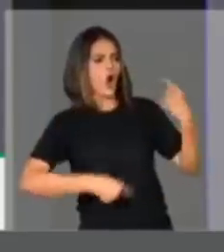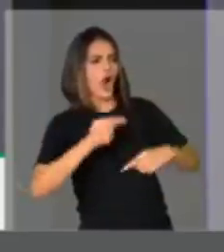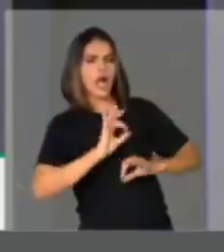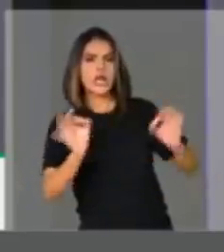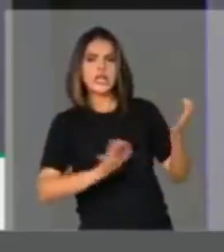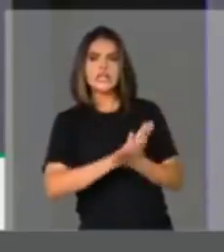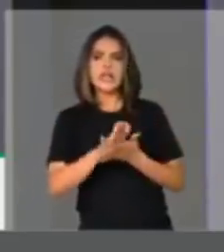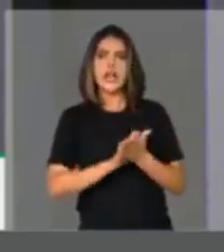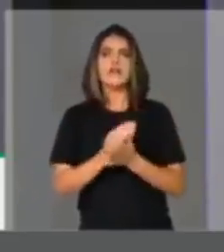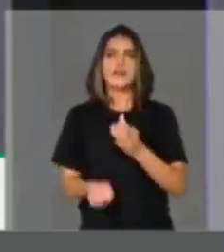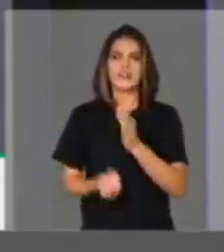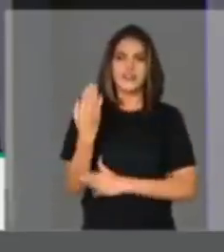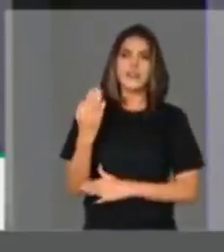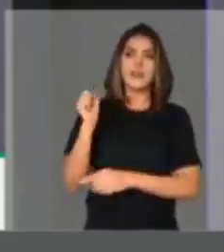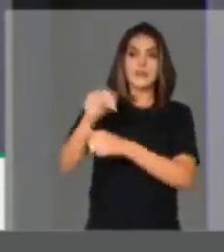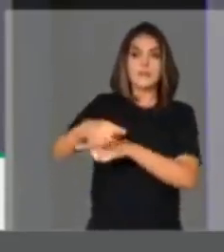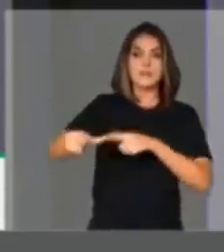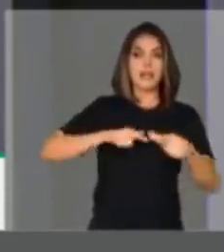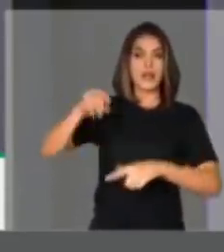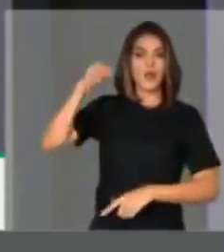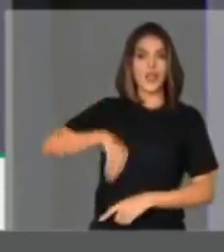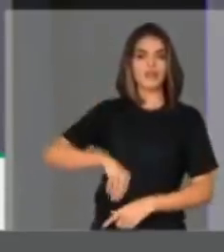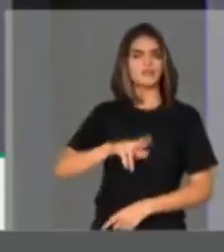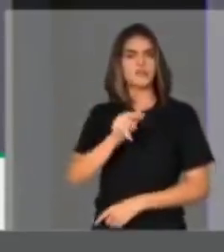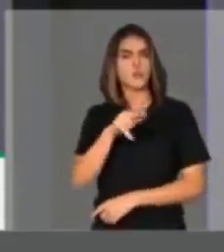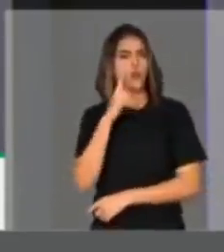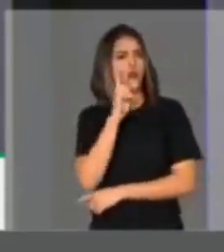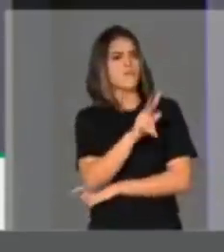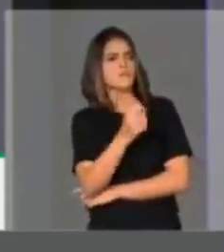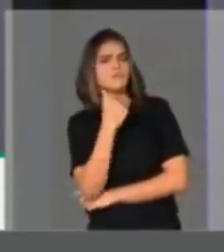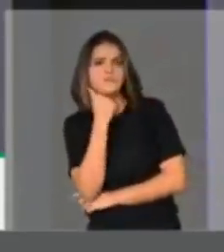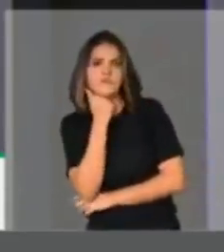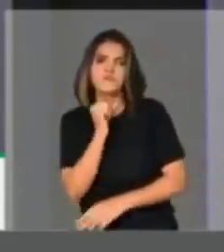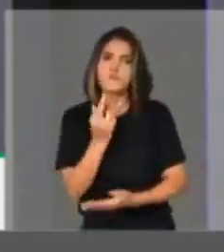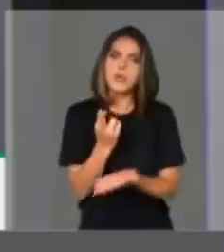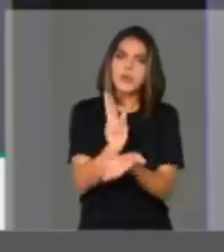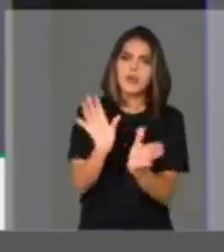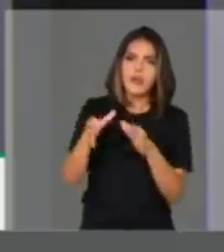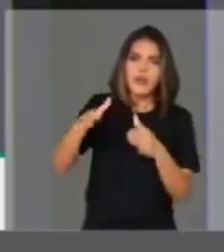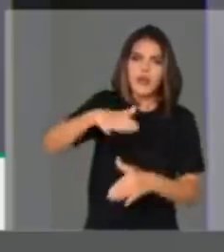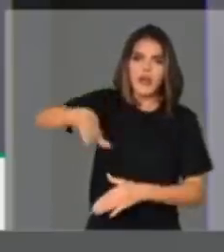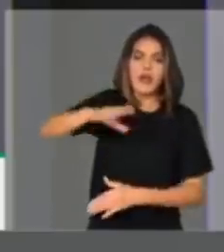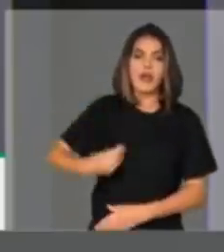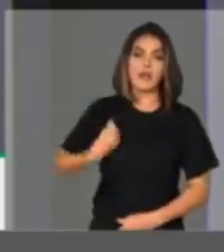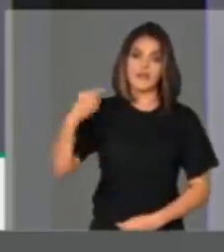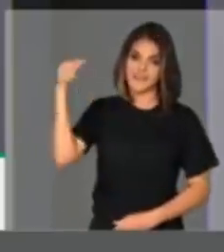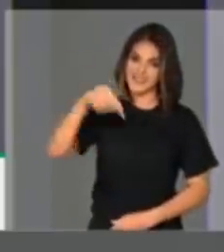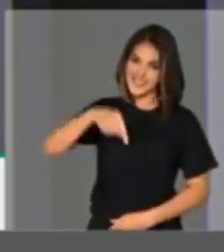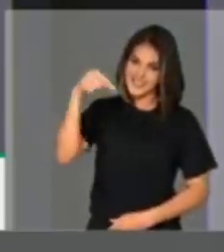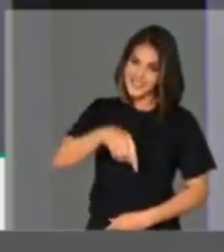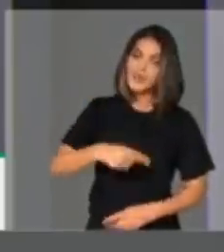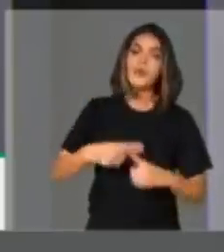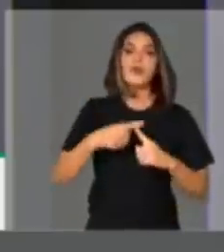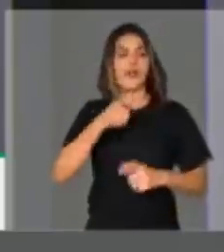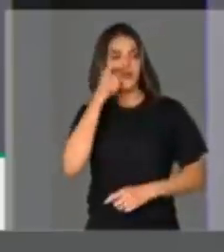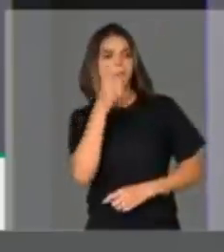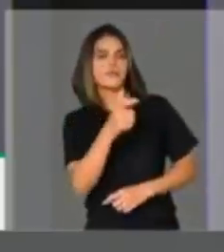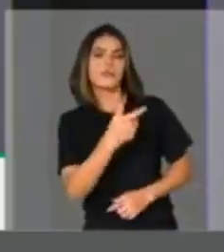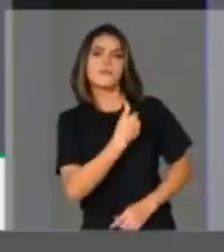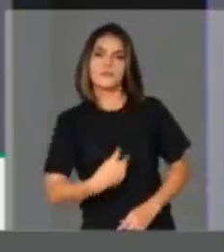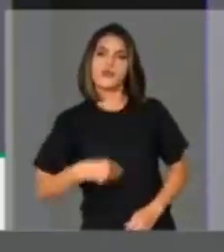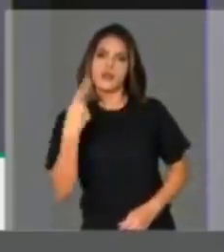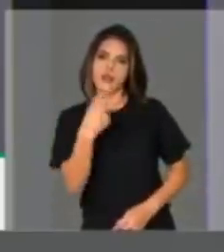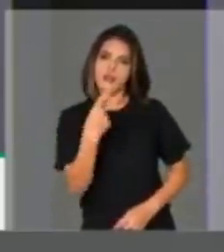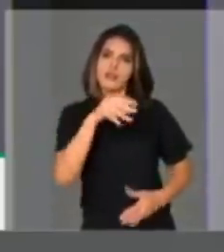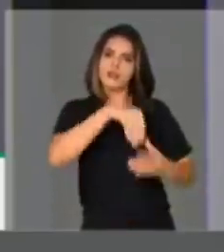quem vive de gerar emprego e renda, nunca vi nenhum representante dessa classe que deveria defender o interesse público aqui